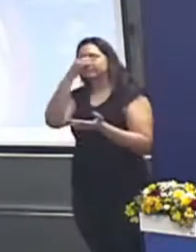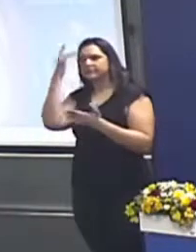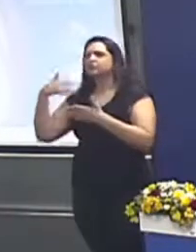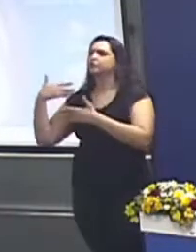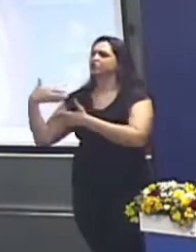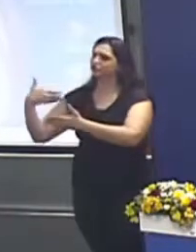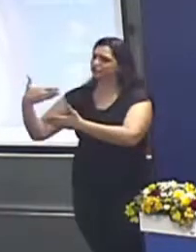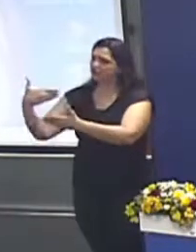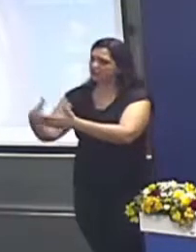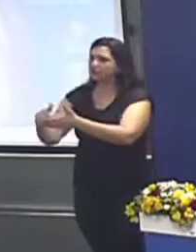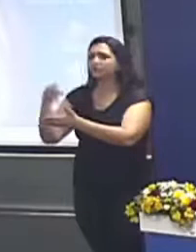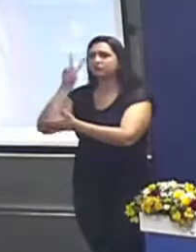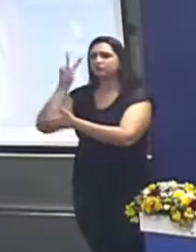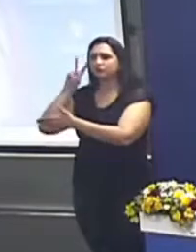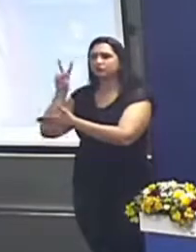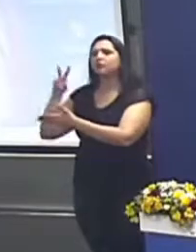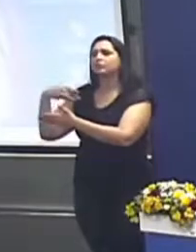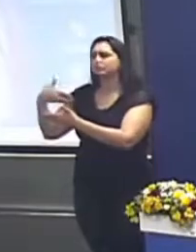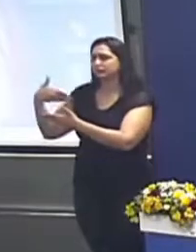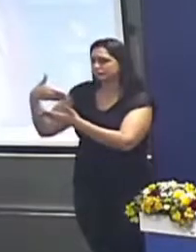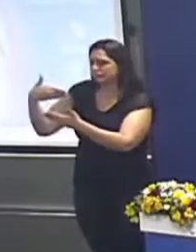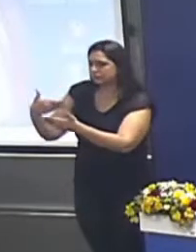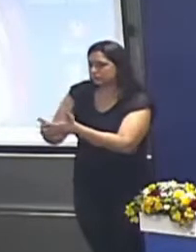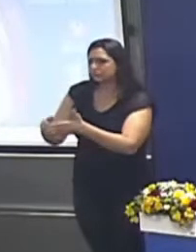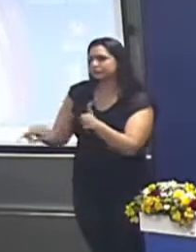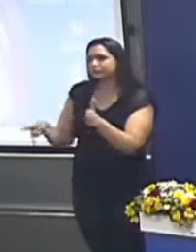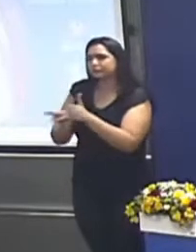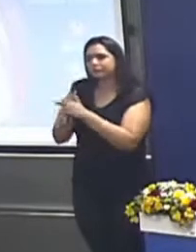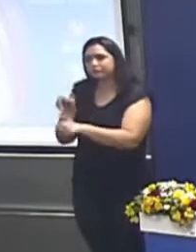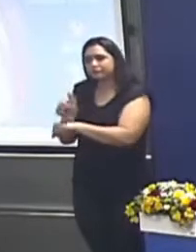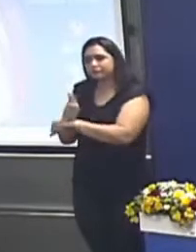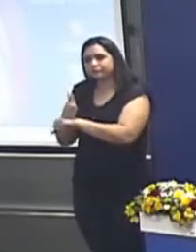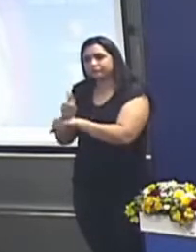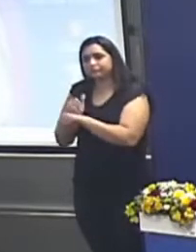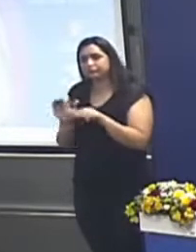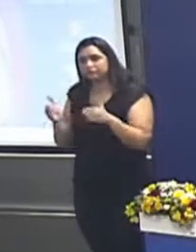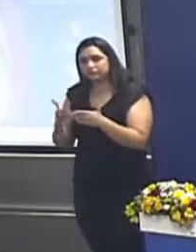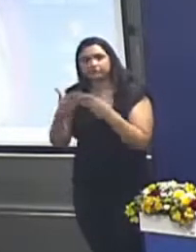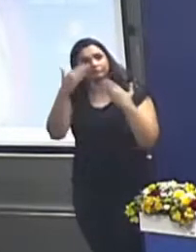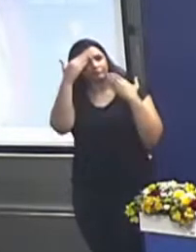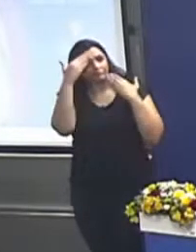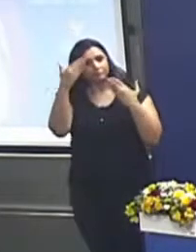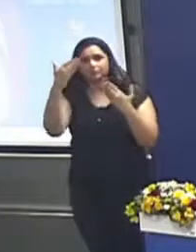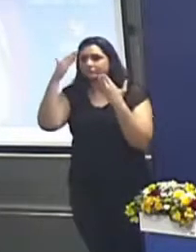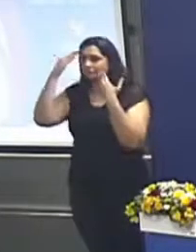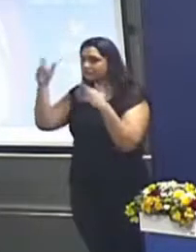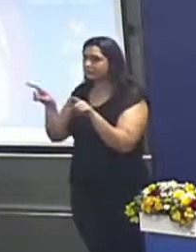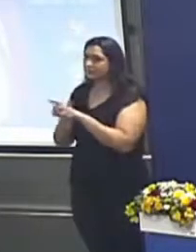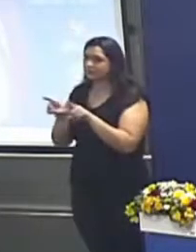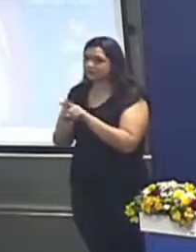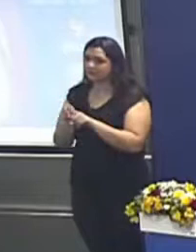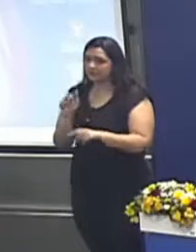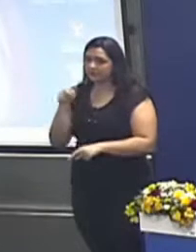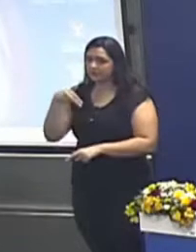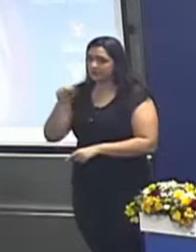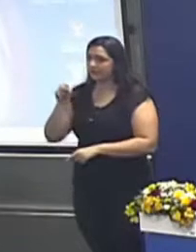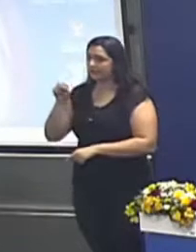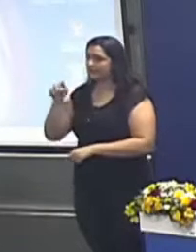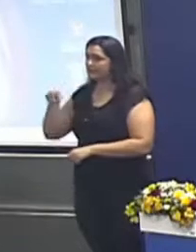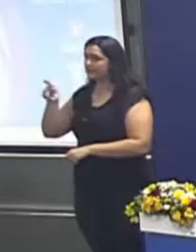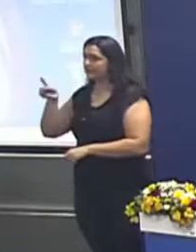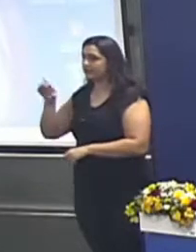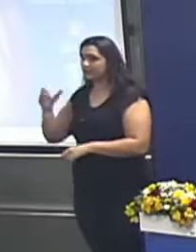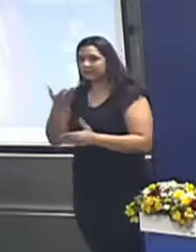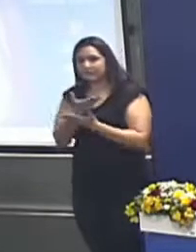há mais tempo na trajetória da construção da profissão. Quero agradecer, na figura da Ana Sandra também, a presença